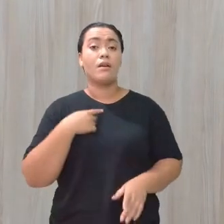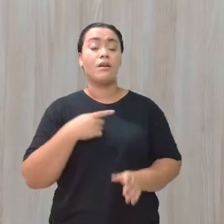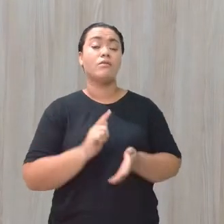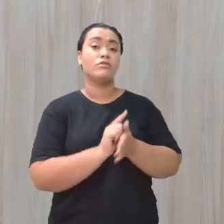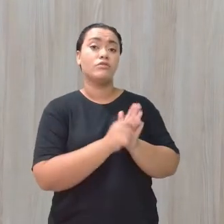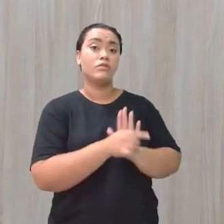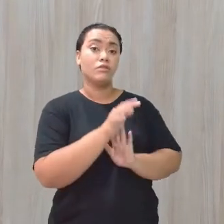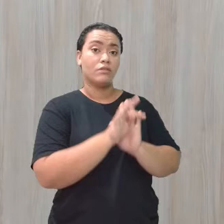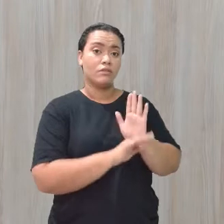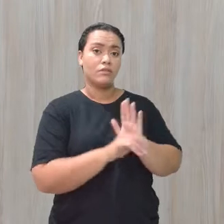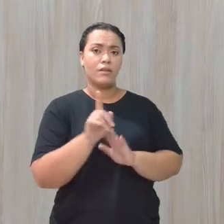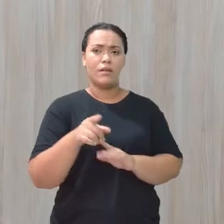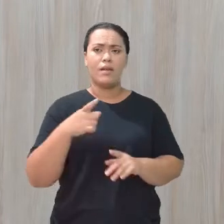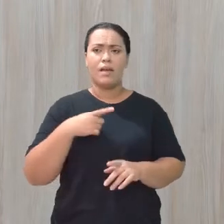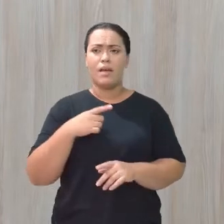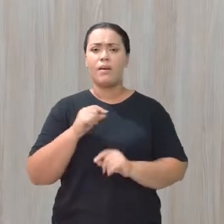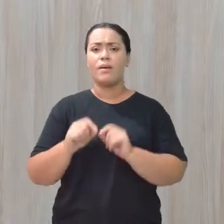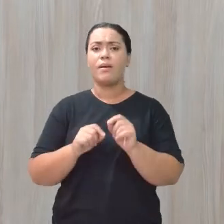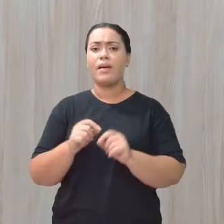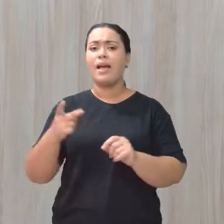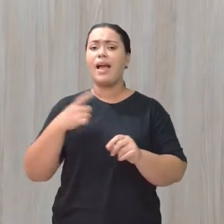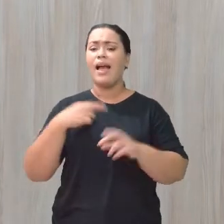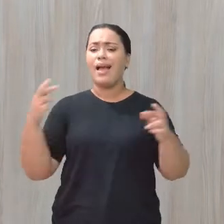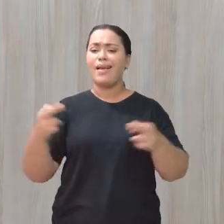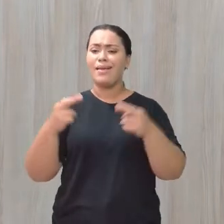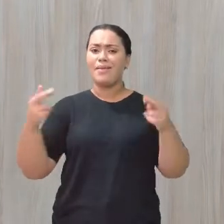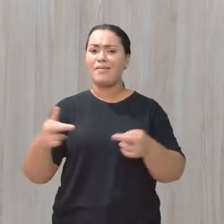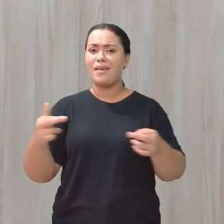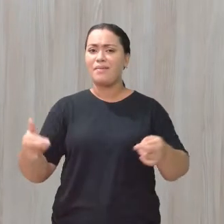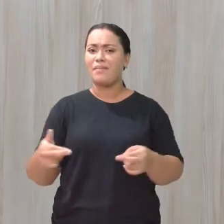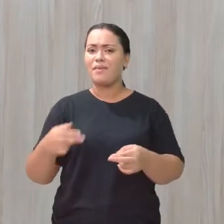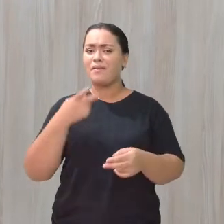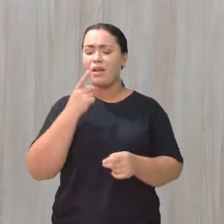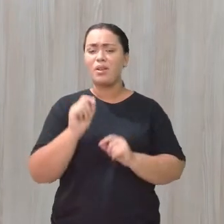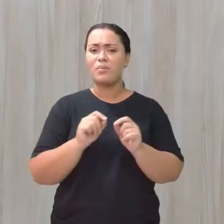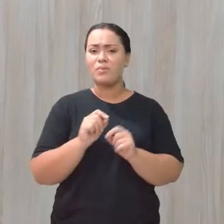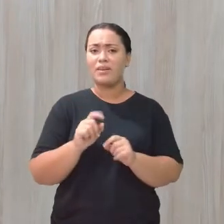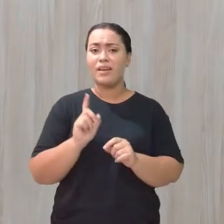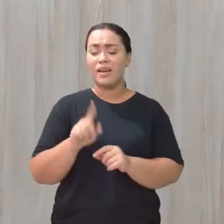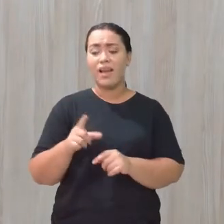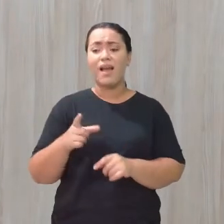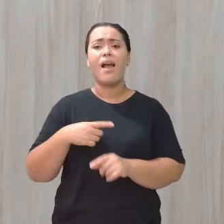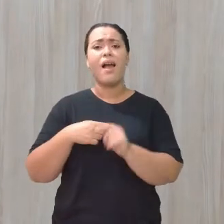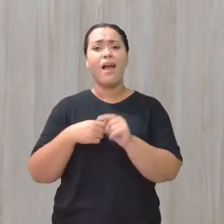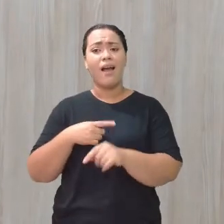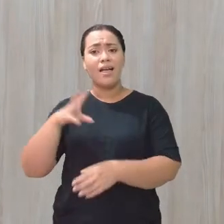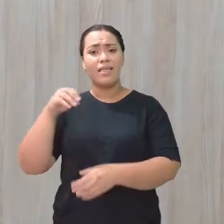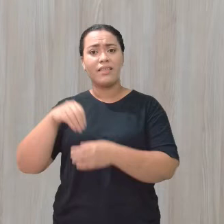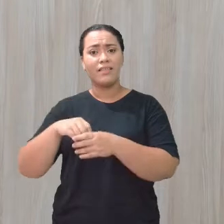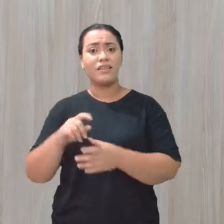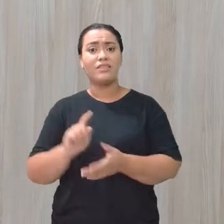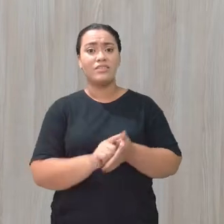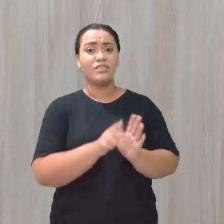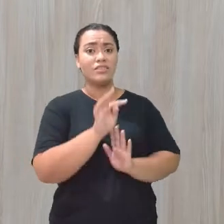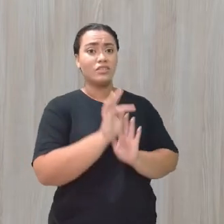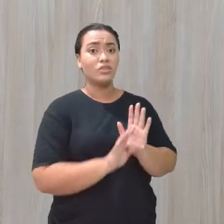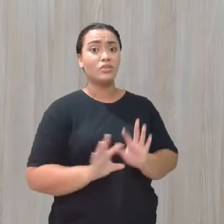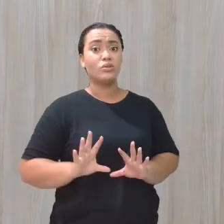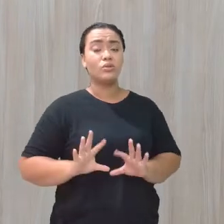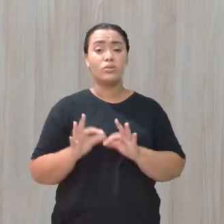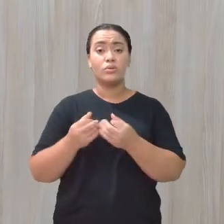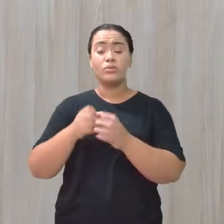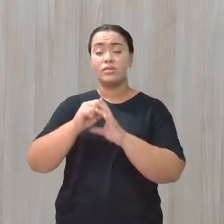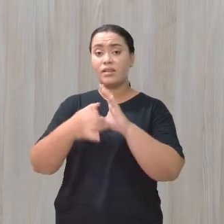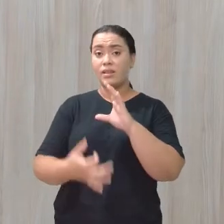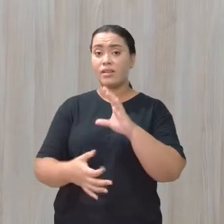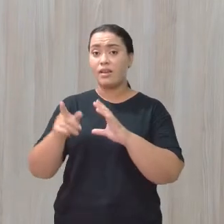dura, tanto bate até que fura, tem até rima. E nada em vão, porque dentro desse gênero textual, todas as características